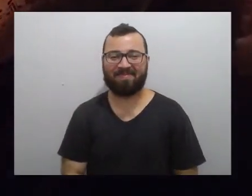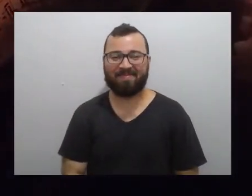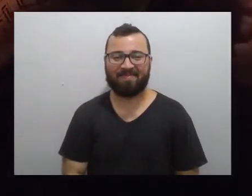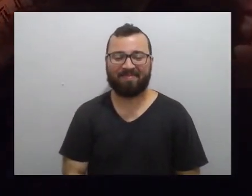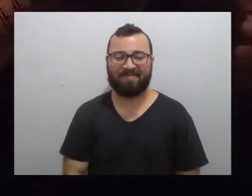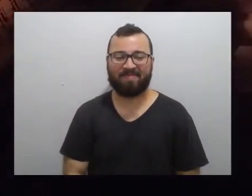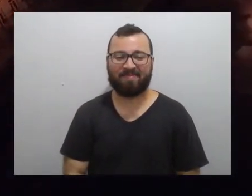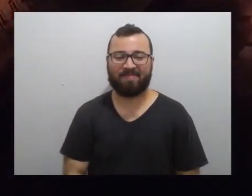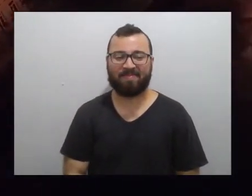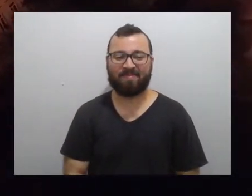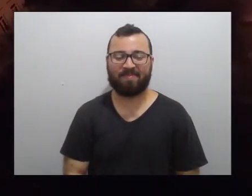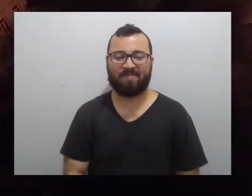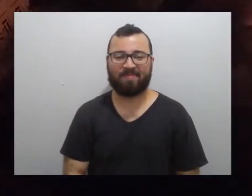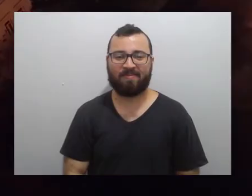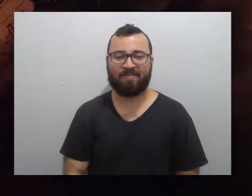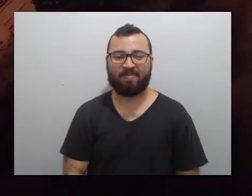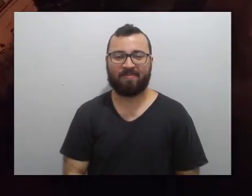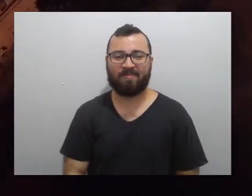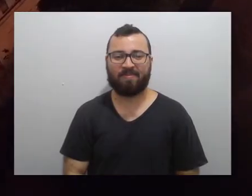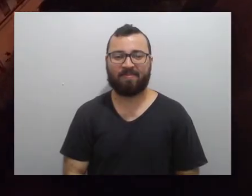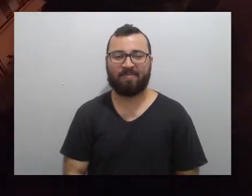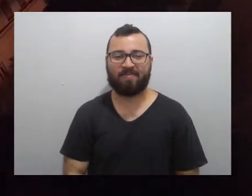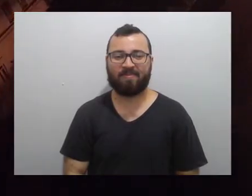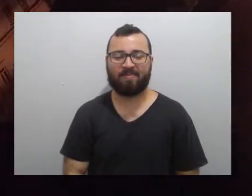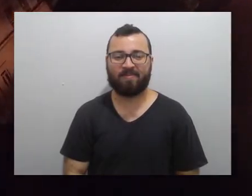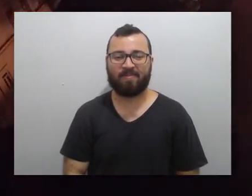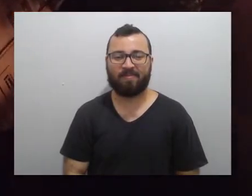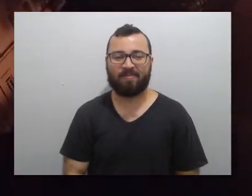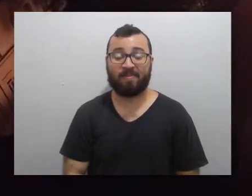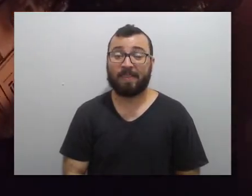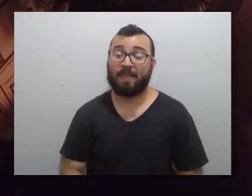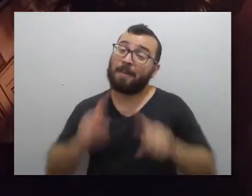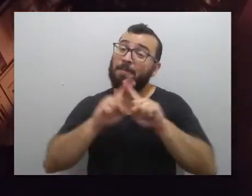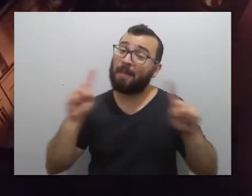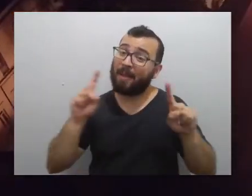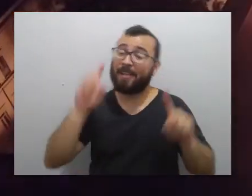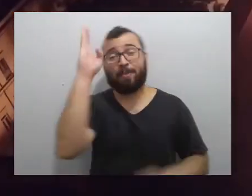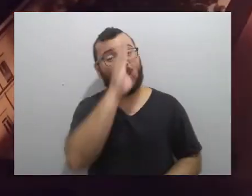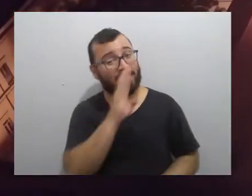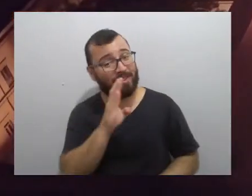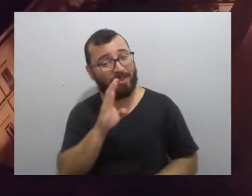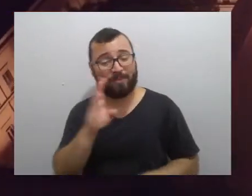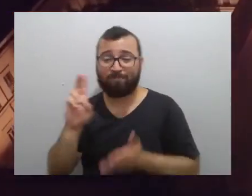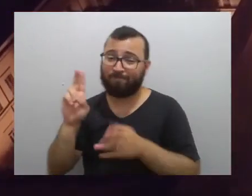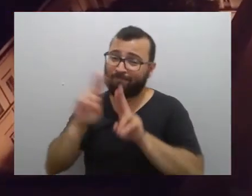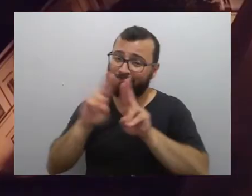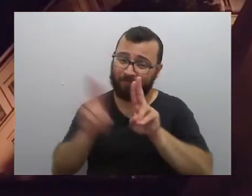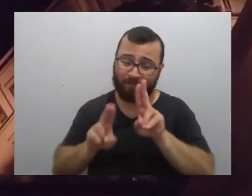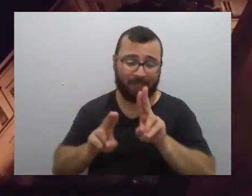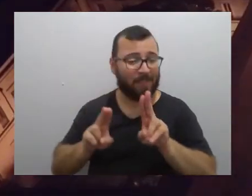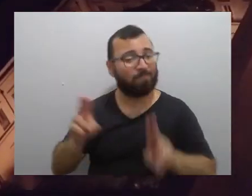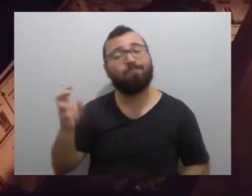de 2018, no mês de aniversário da instituição, o incêndio do Museu Nacional chocou o país.